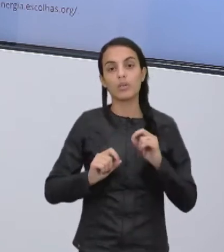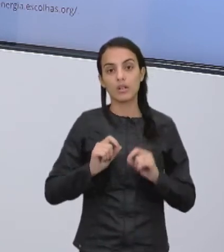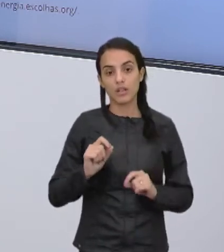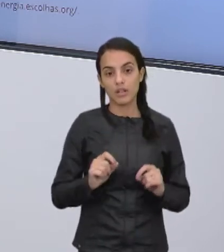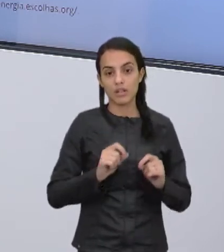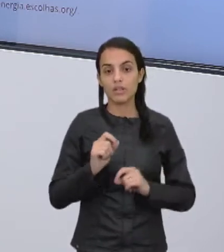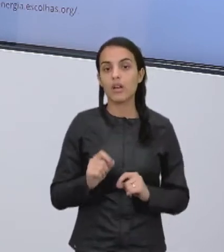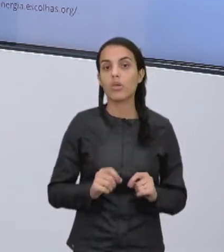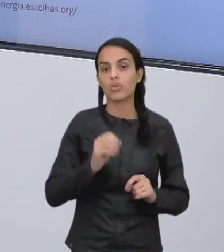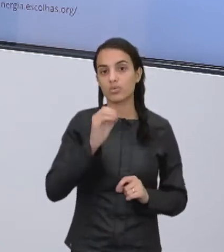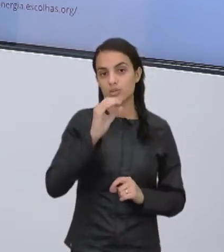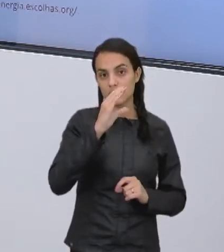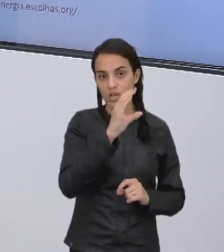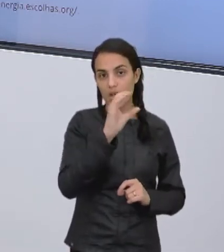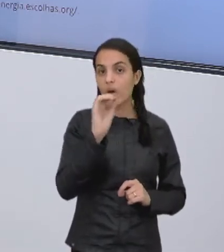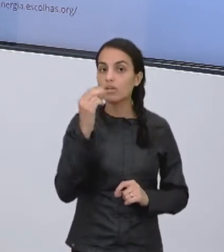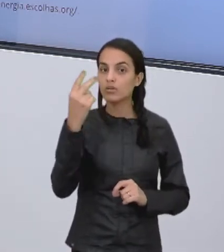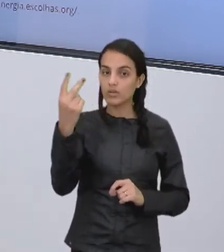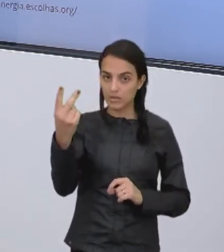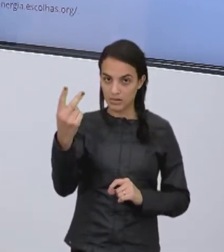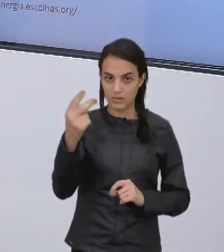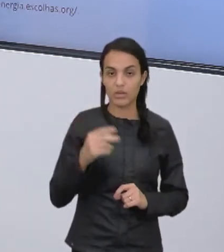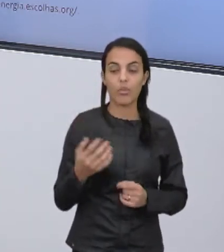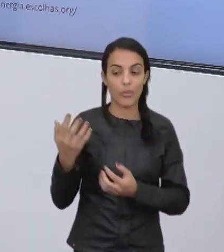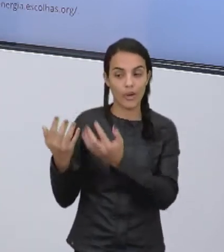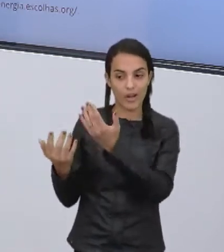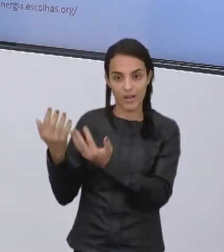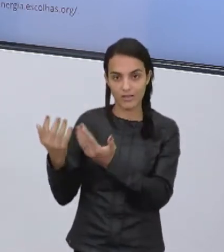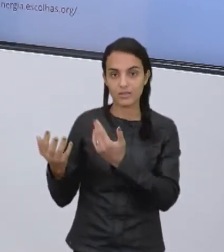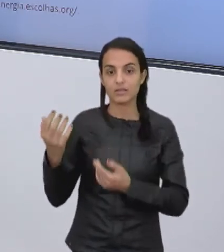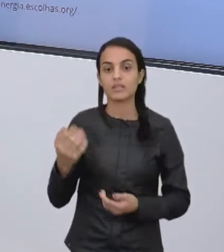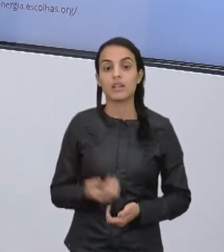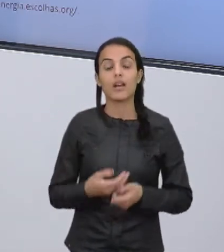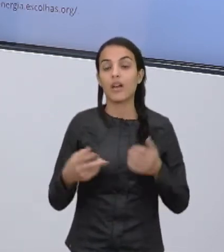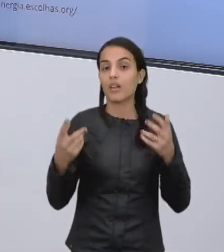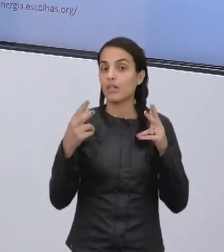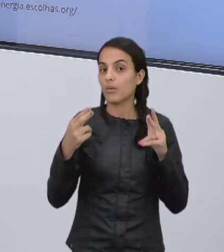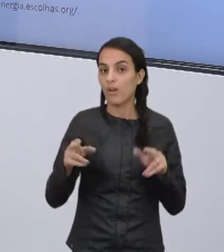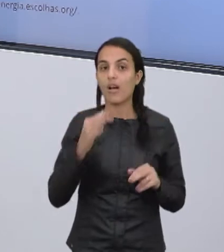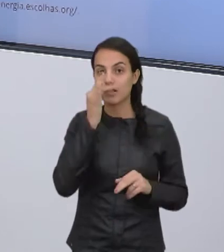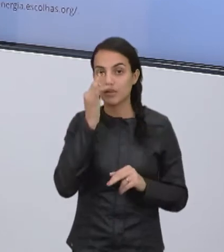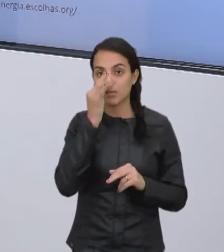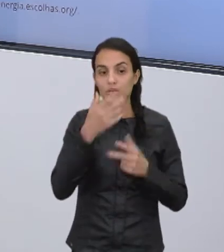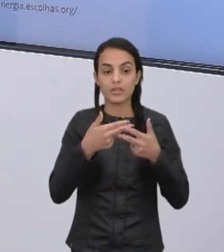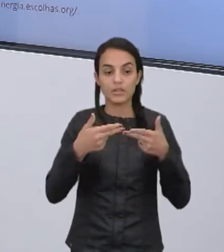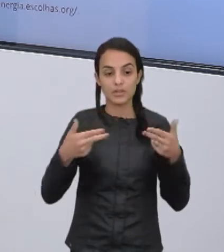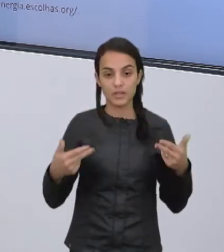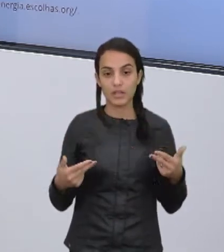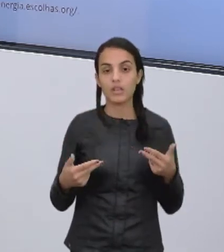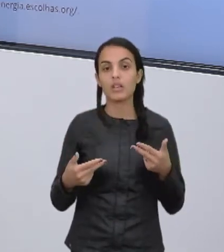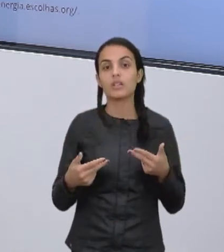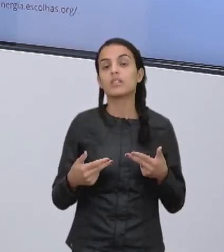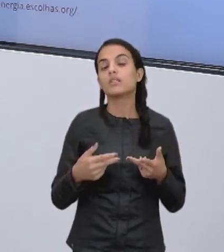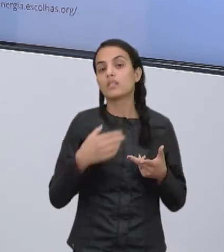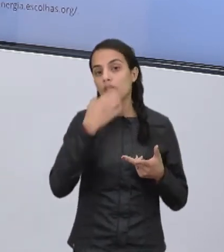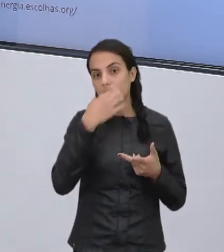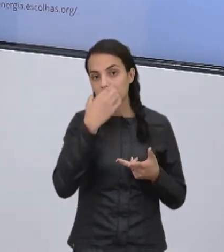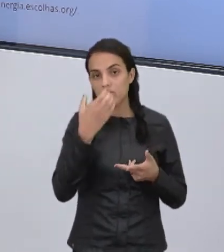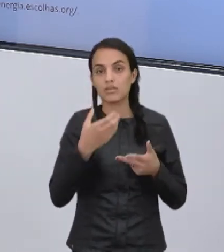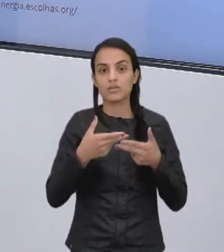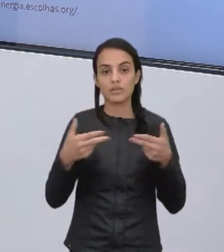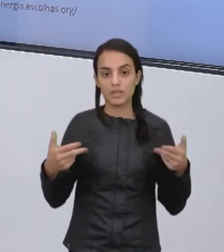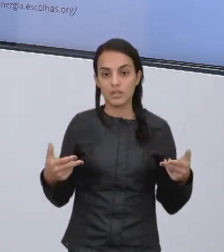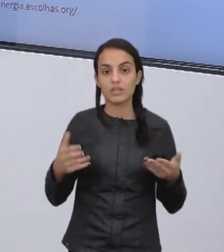o CO2, o gás carbônico. E este é o mesmo elemento que as plantas, né, a biomassa a partir de plantas, dos vegetais,